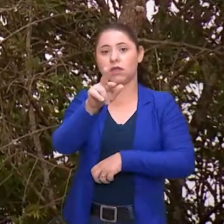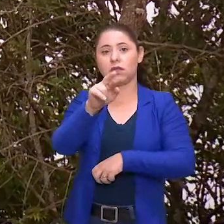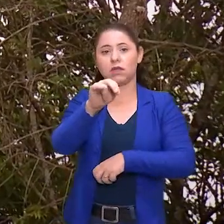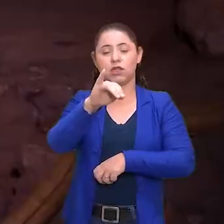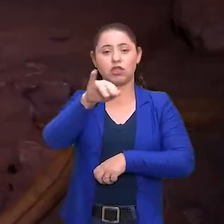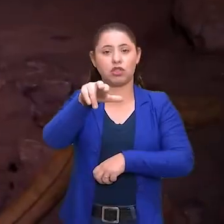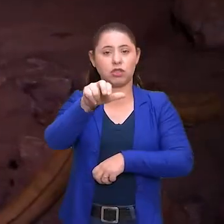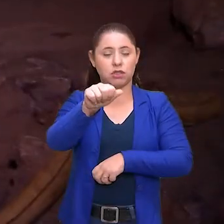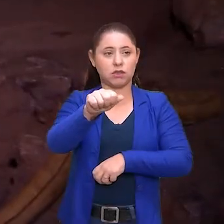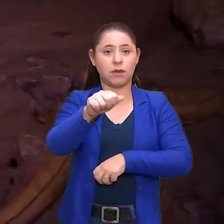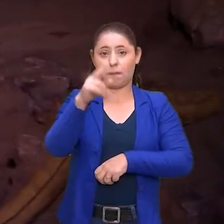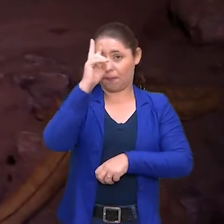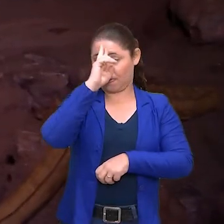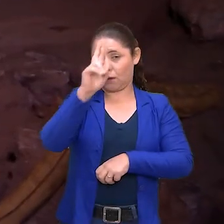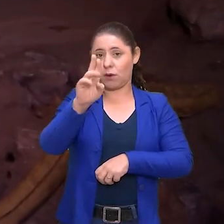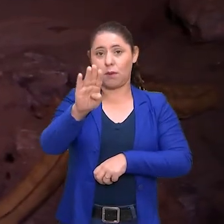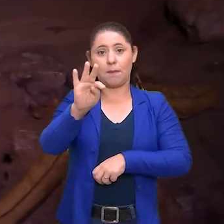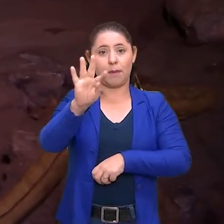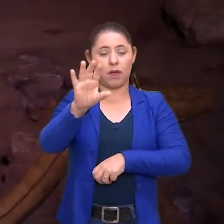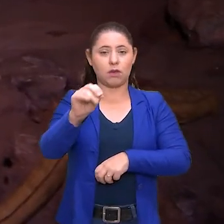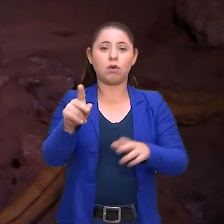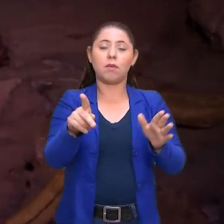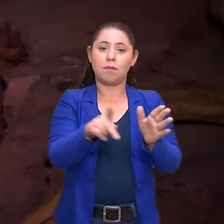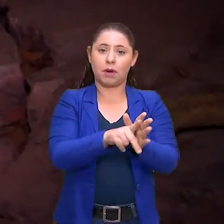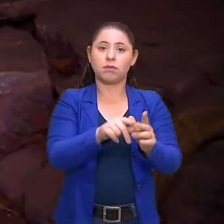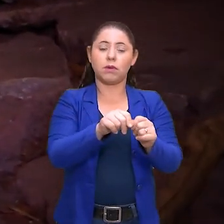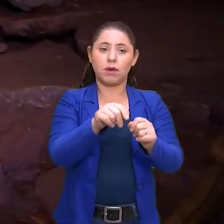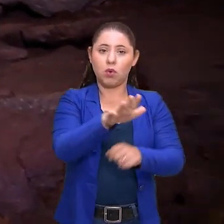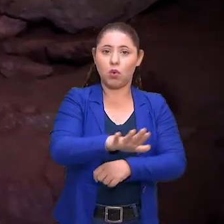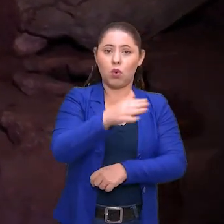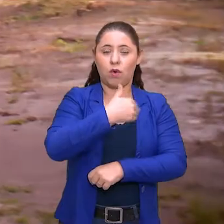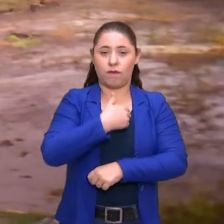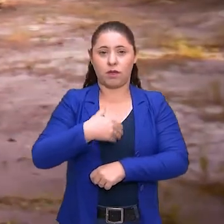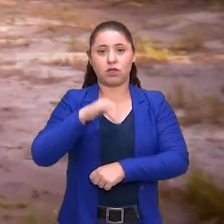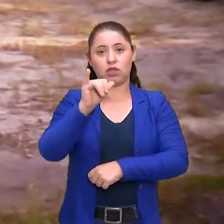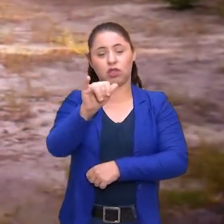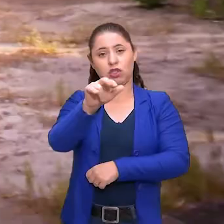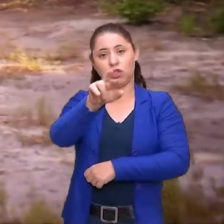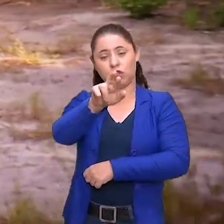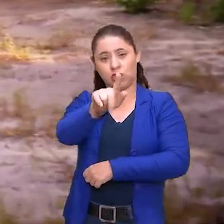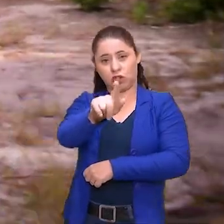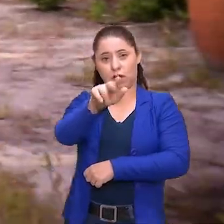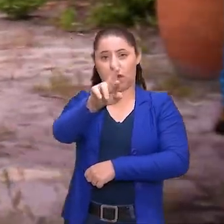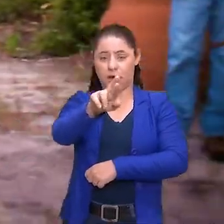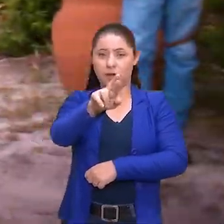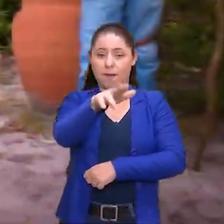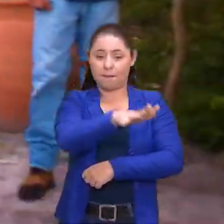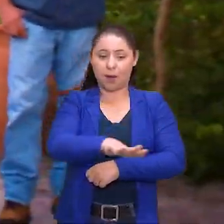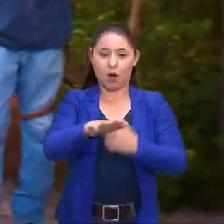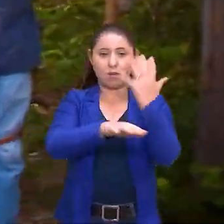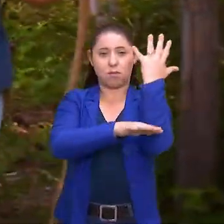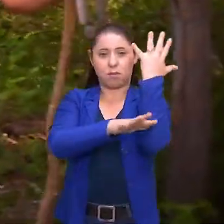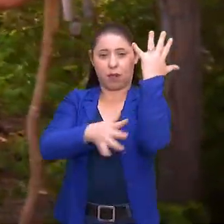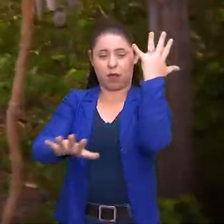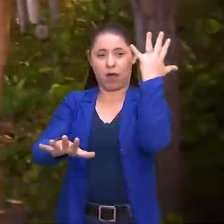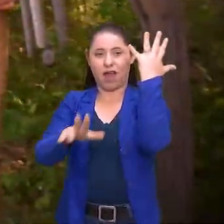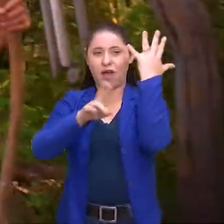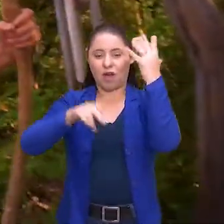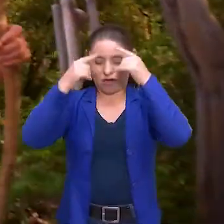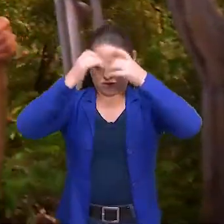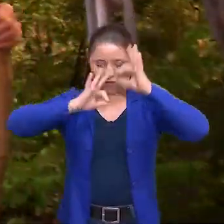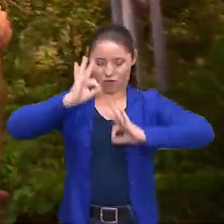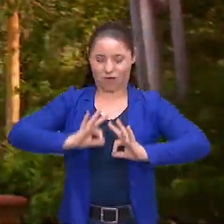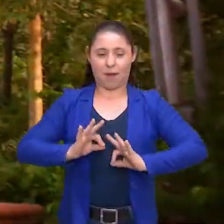por exemplo, o proprietário Beto Roque, que também preside a Instância de Governança Regional, a IGR Cerrado Pantanal, incorpora